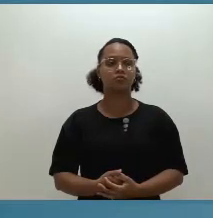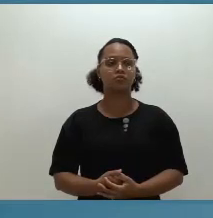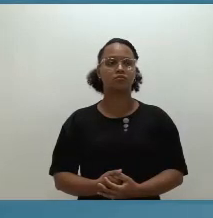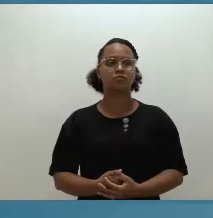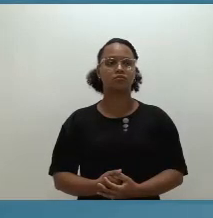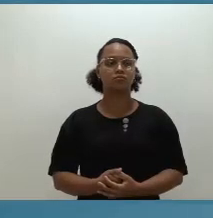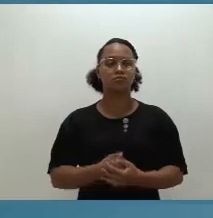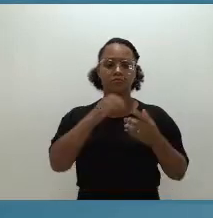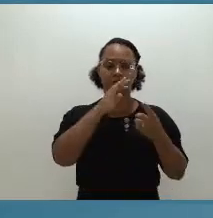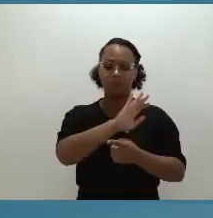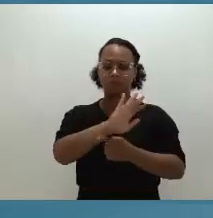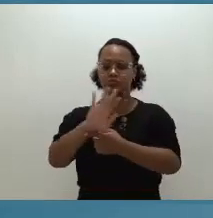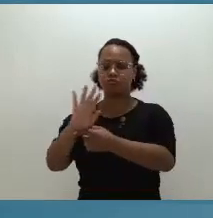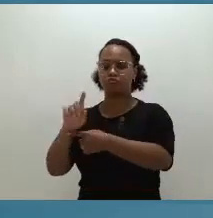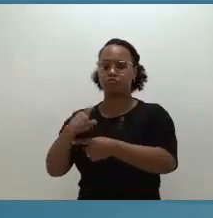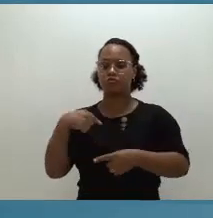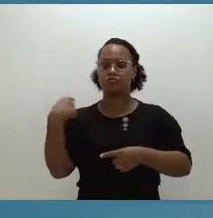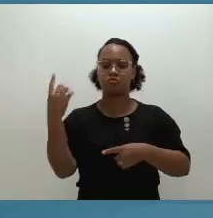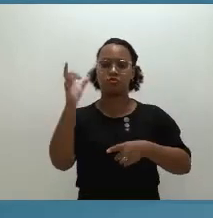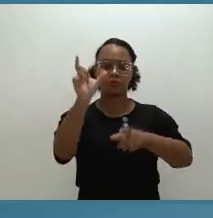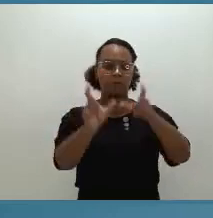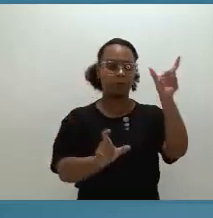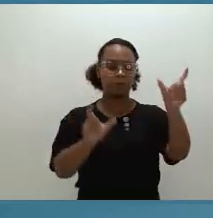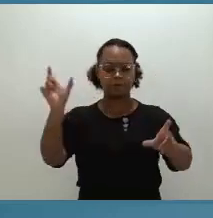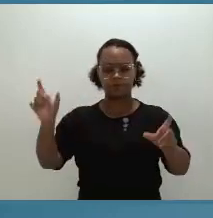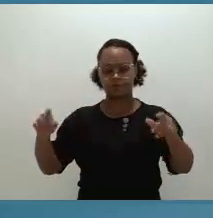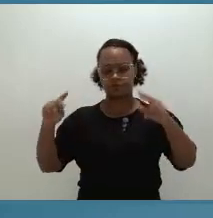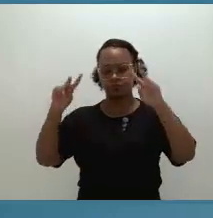nós todos, que trabalhamos